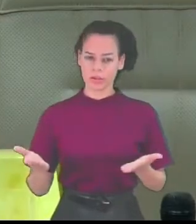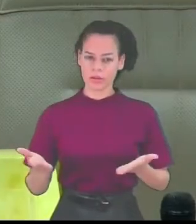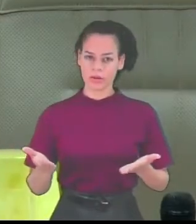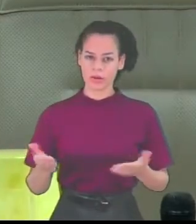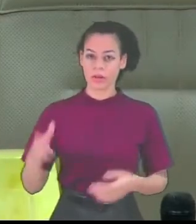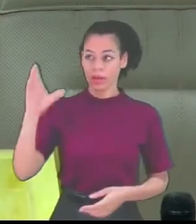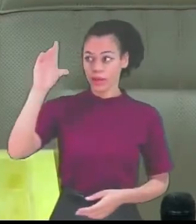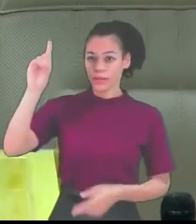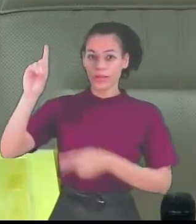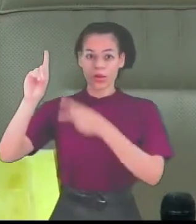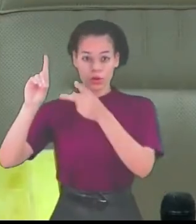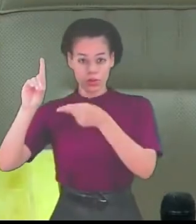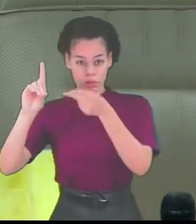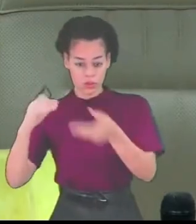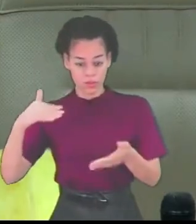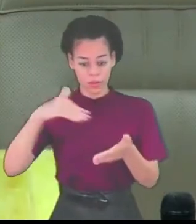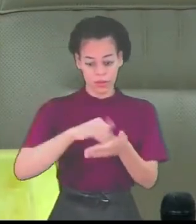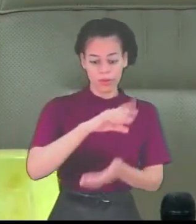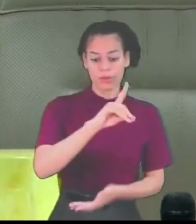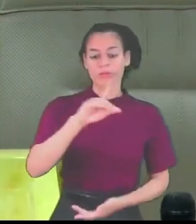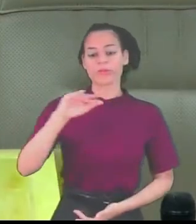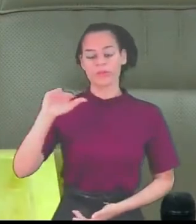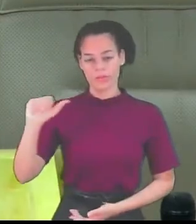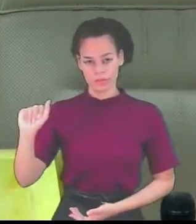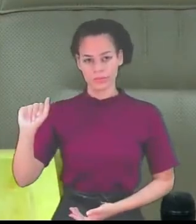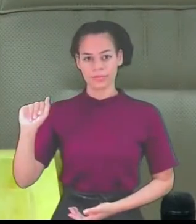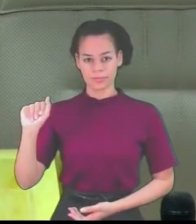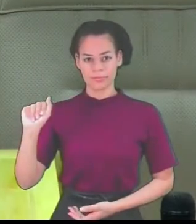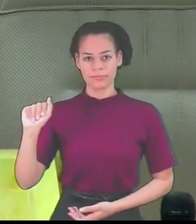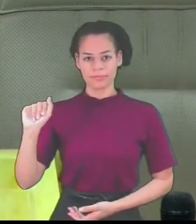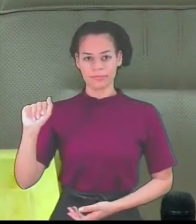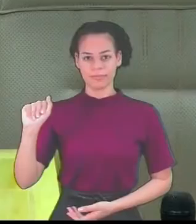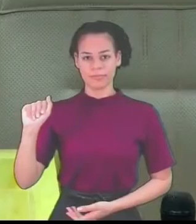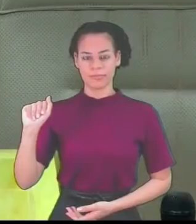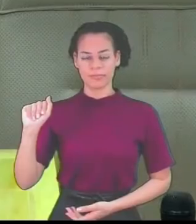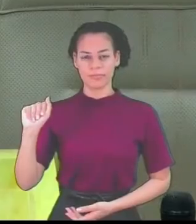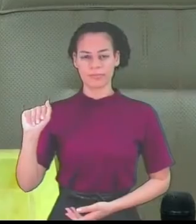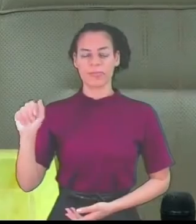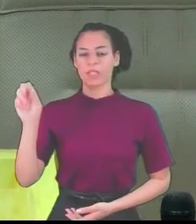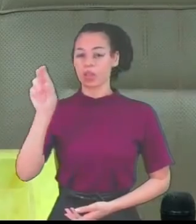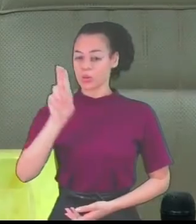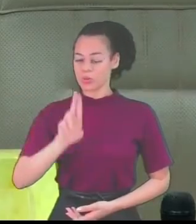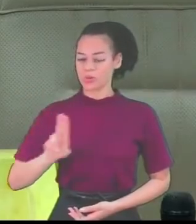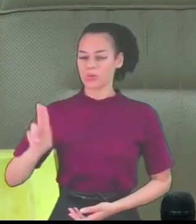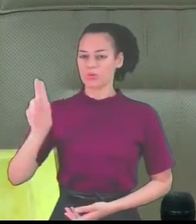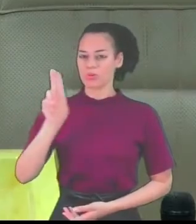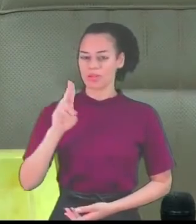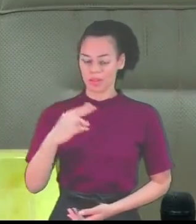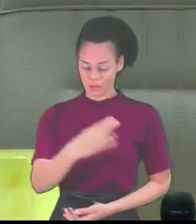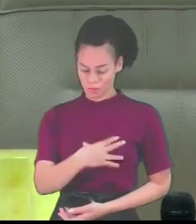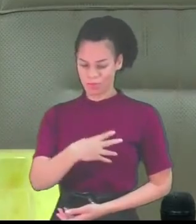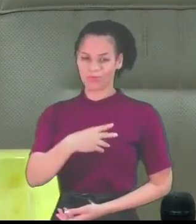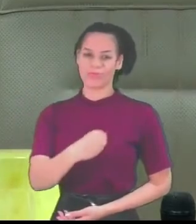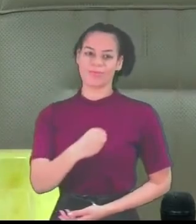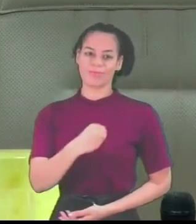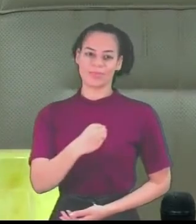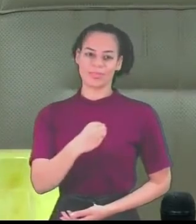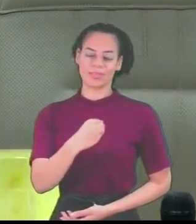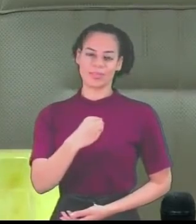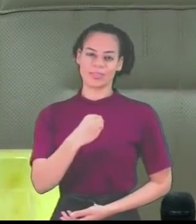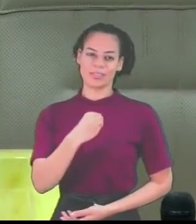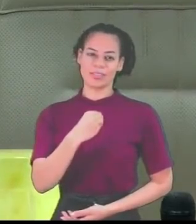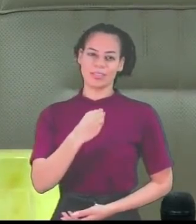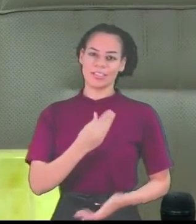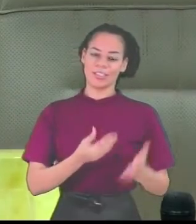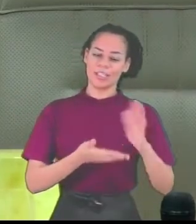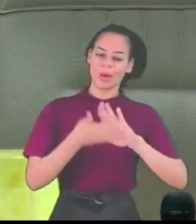e ele tem falado nestes últimos dias e pelo filho o aleluia o